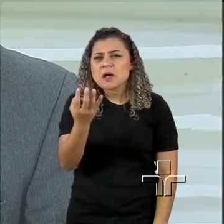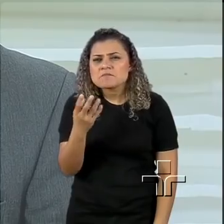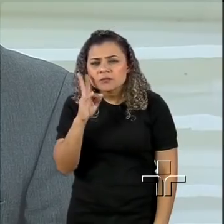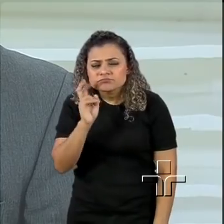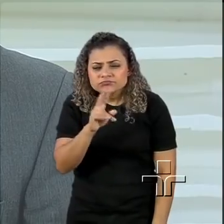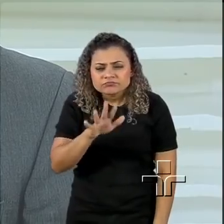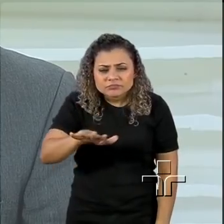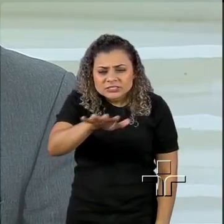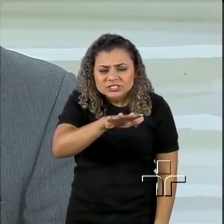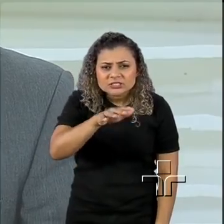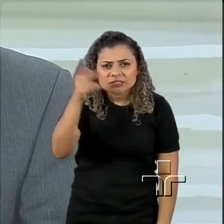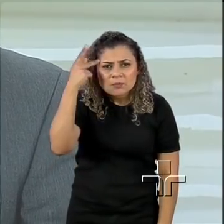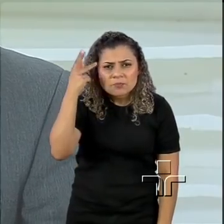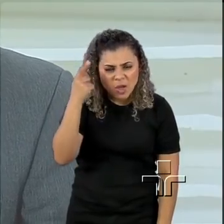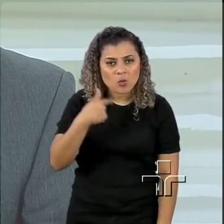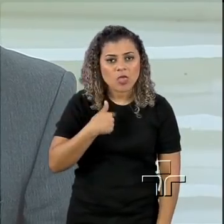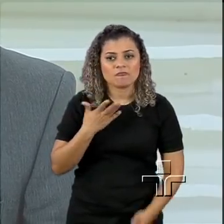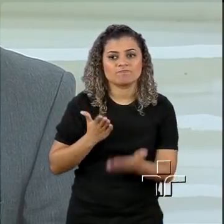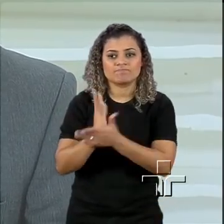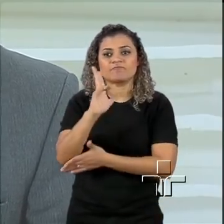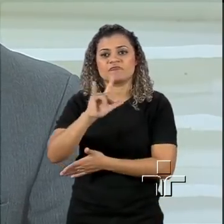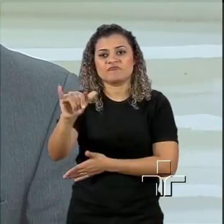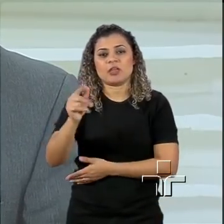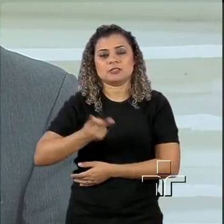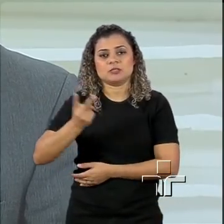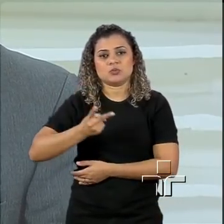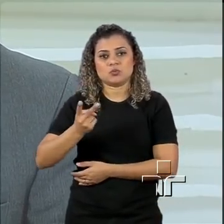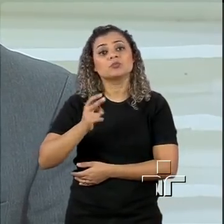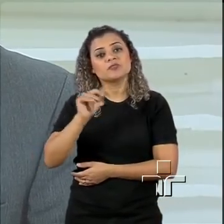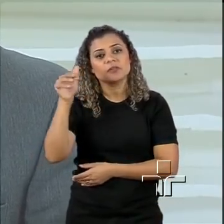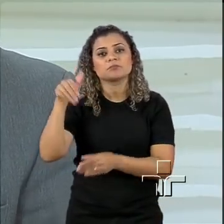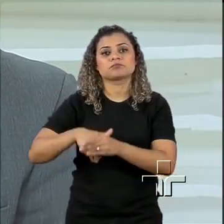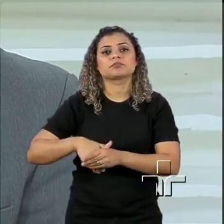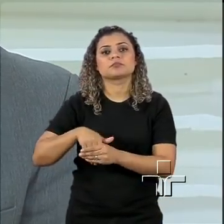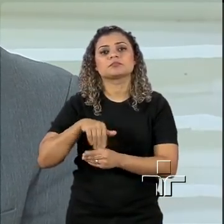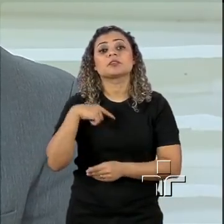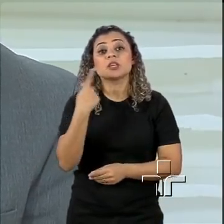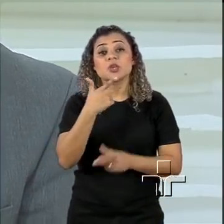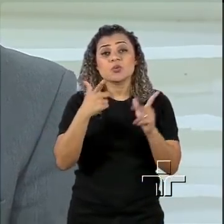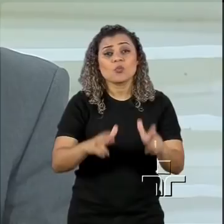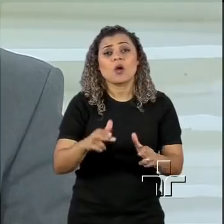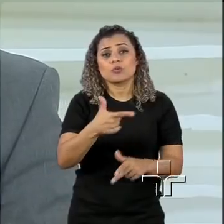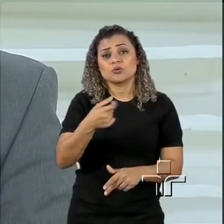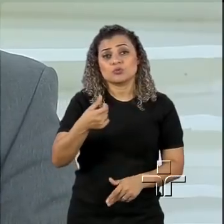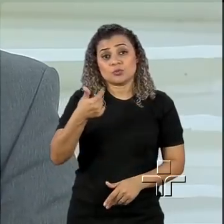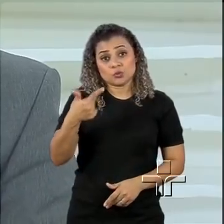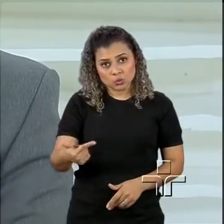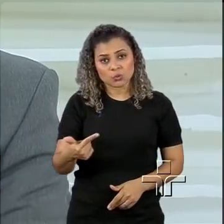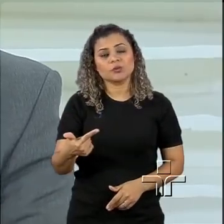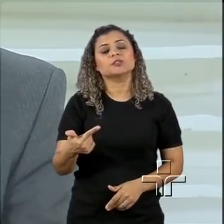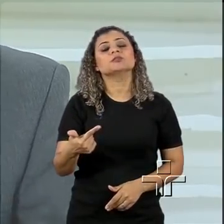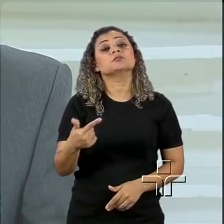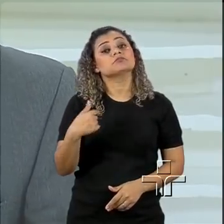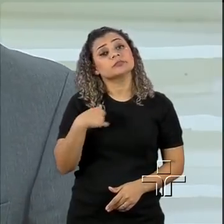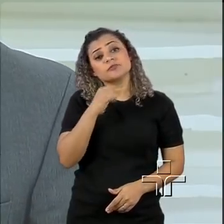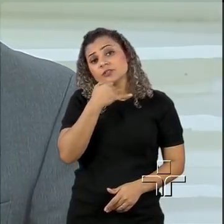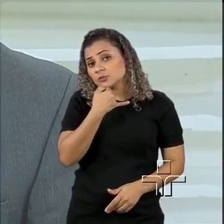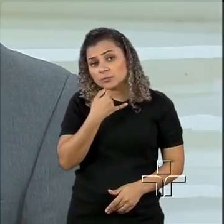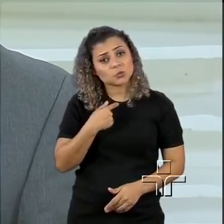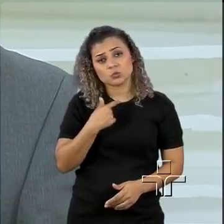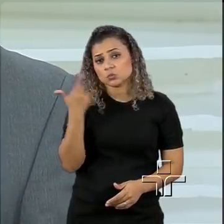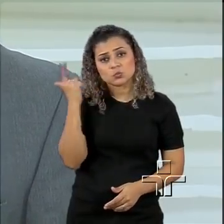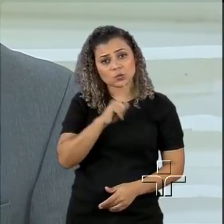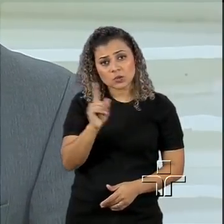sinceramente, que nós vamos chegar no segundo turno, vamos disputar e vamos disputar para valer essa eleição. Assim como fizemos em 2002, não tivemos a felicidade de ganhar, mas disputamos o segundo